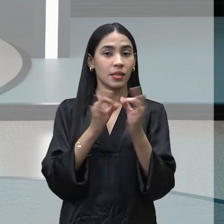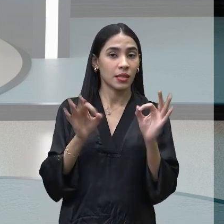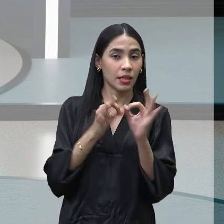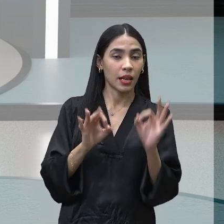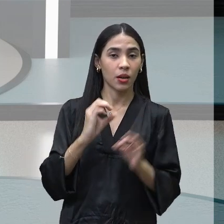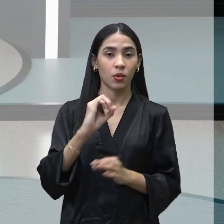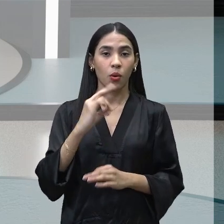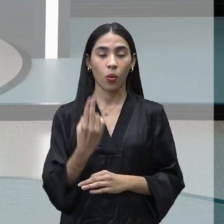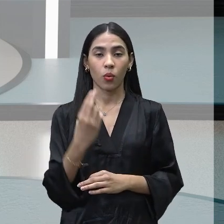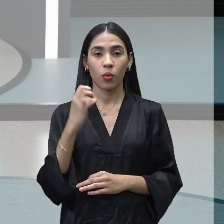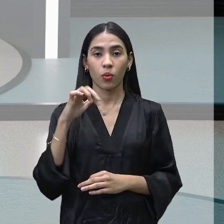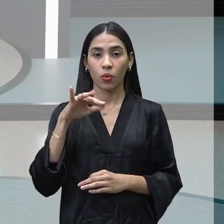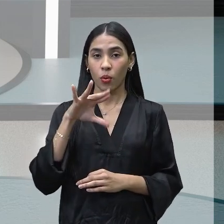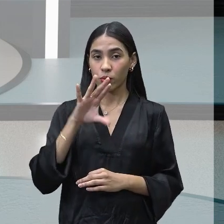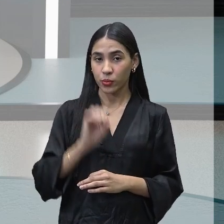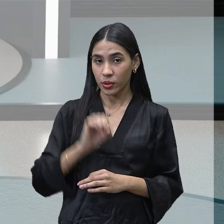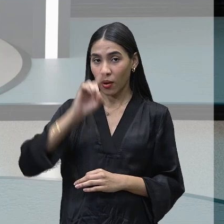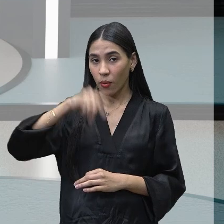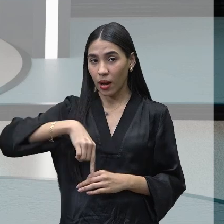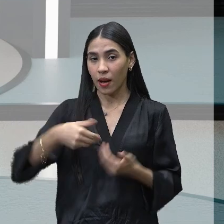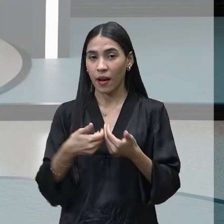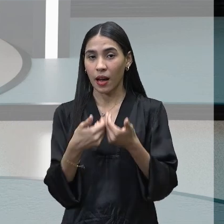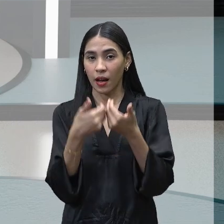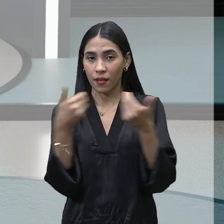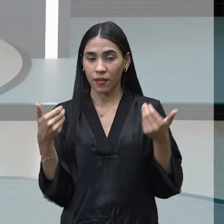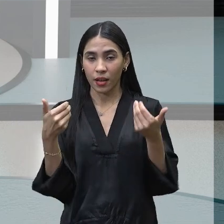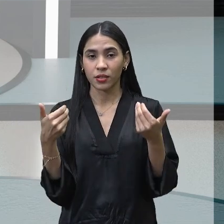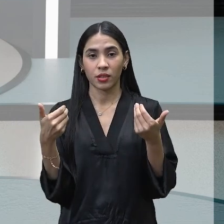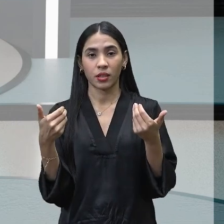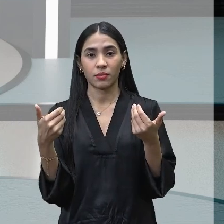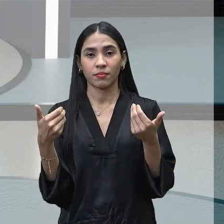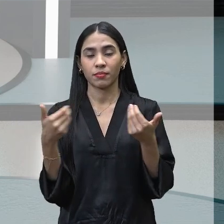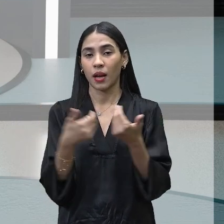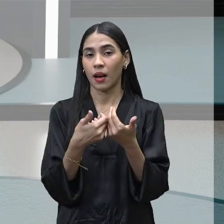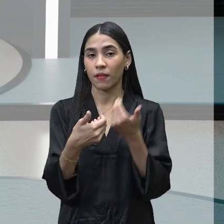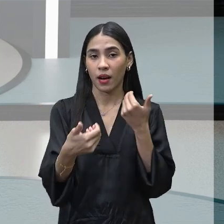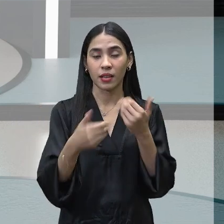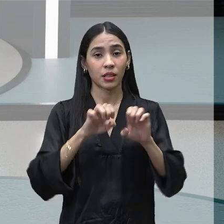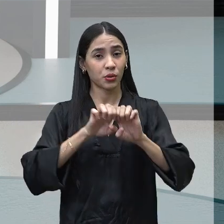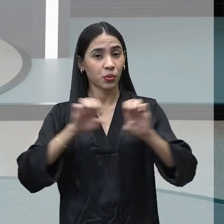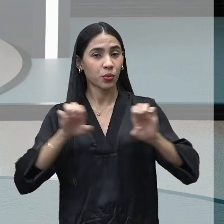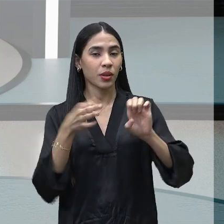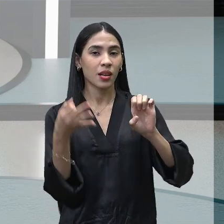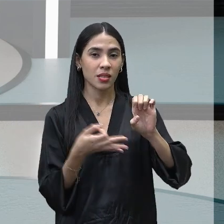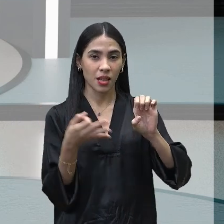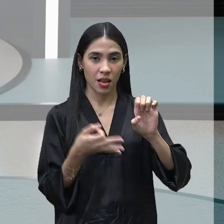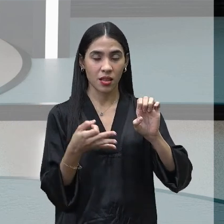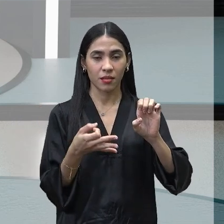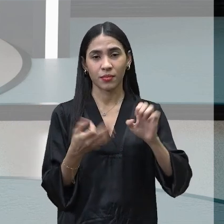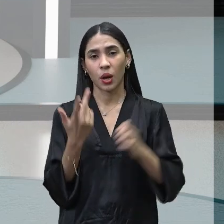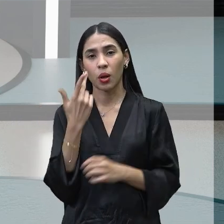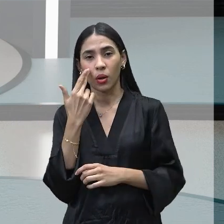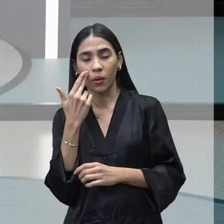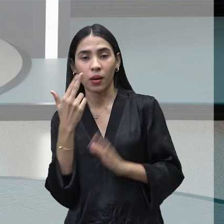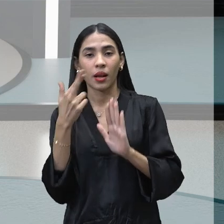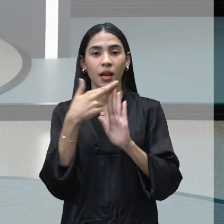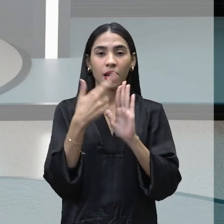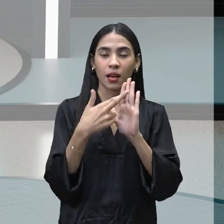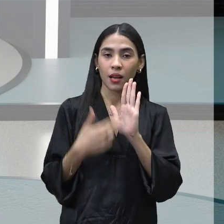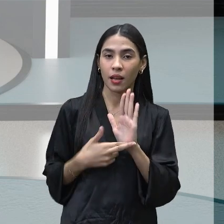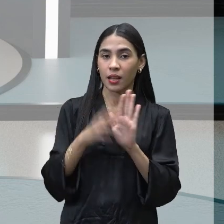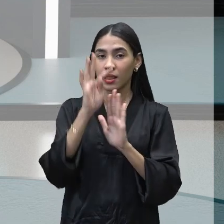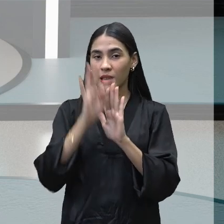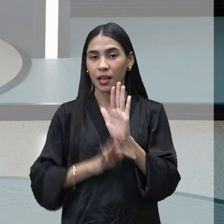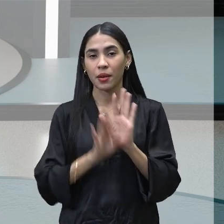certo, são construções que se afastam da estrutura regular, ou seja, da estrutura comum dos textos,